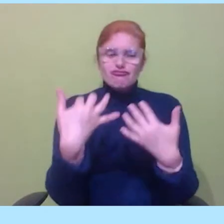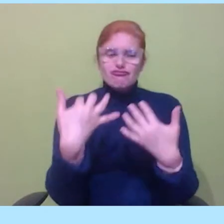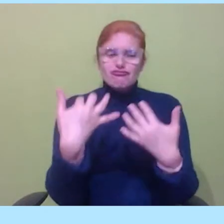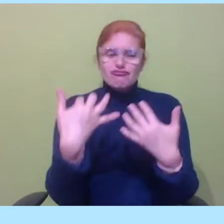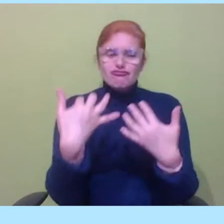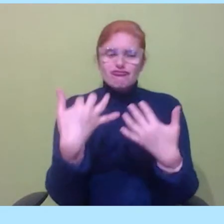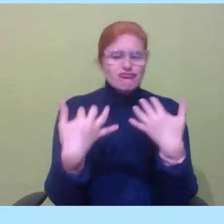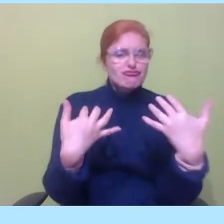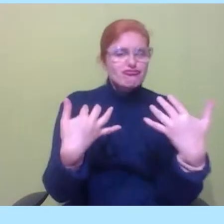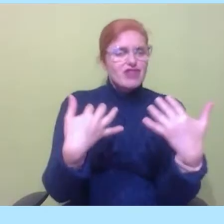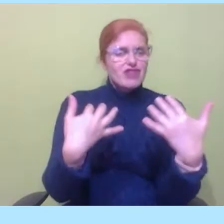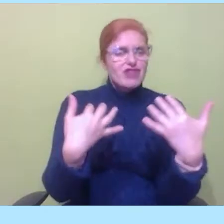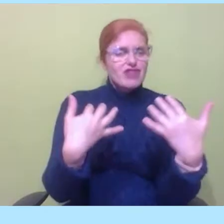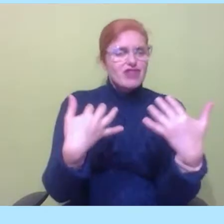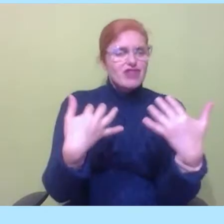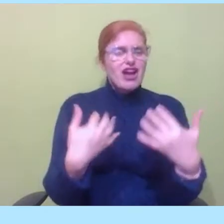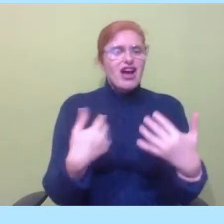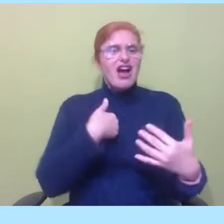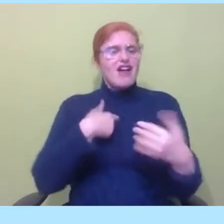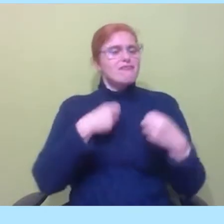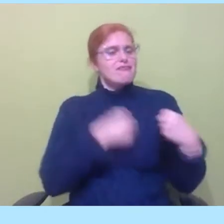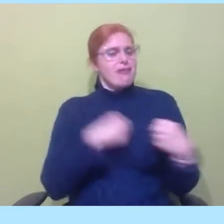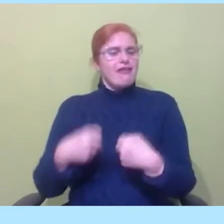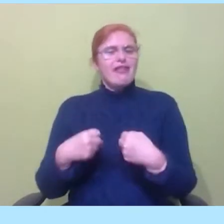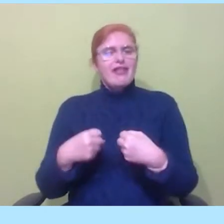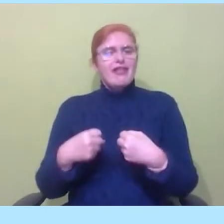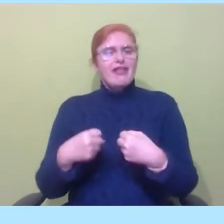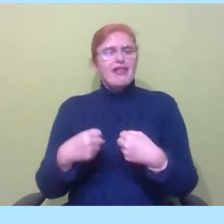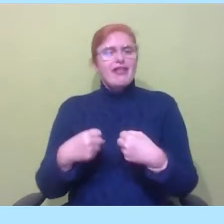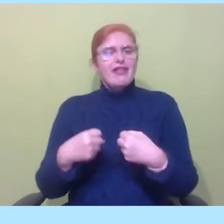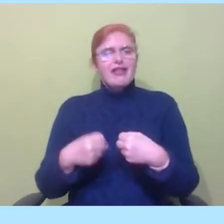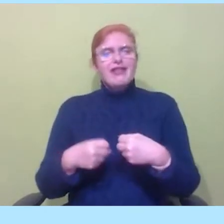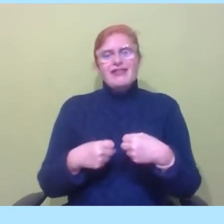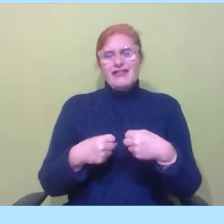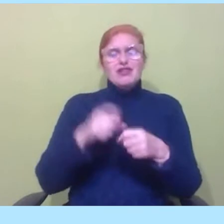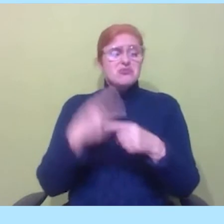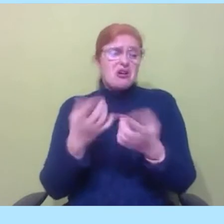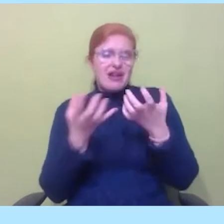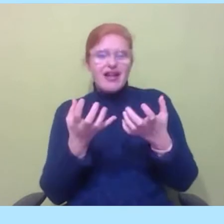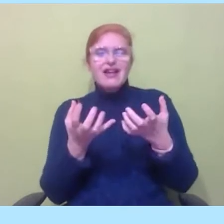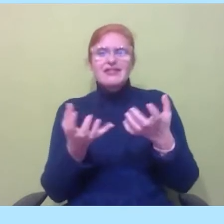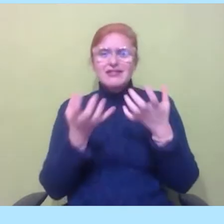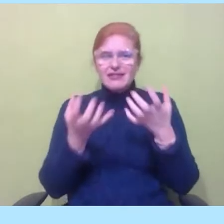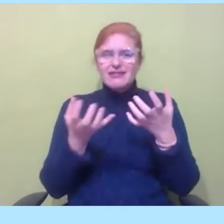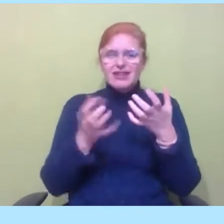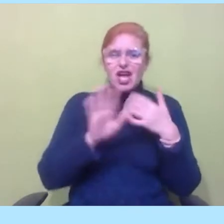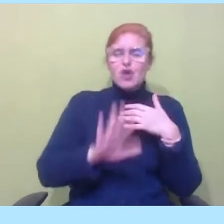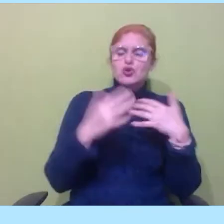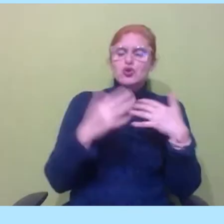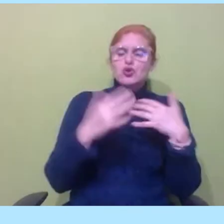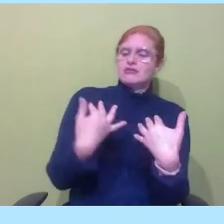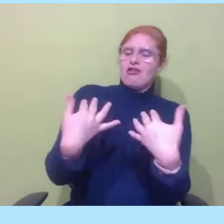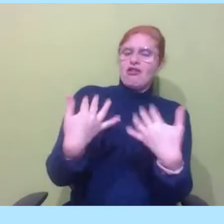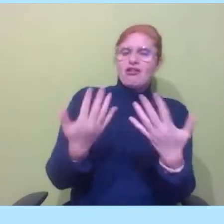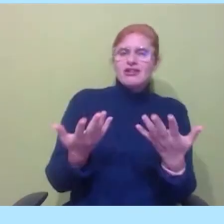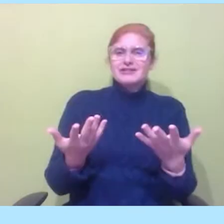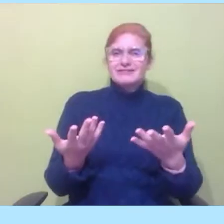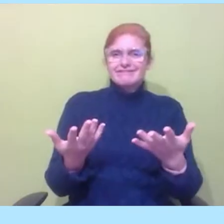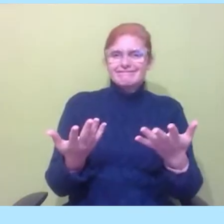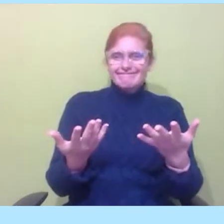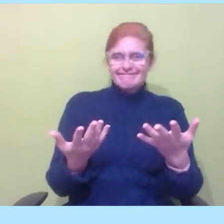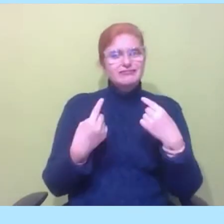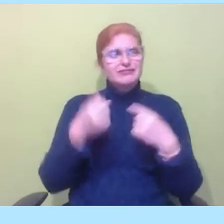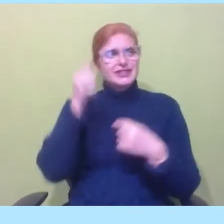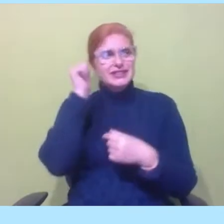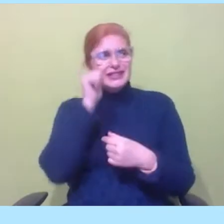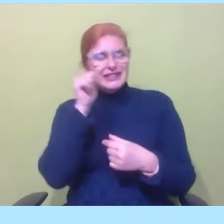quero ser assim. Então, é um desafio a gente virar para essas mulheres, a gente furar as nossas bolhas e a gente olhar e